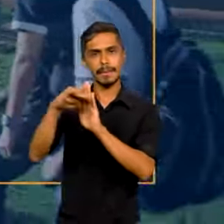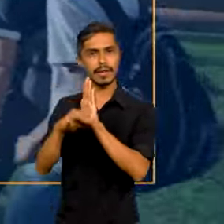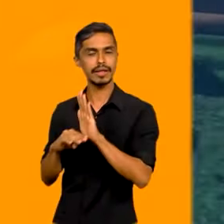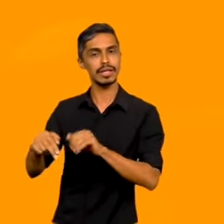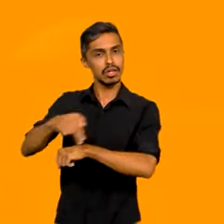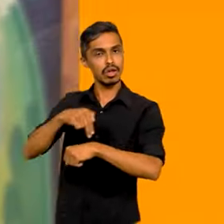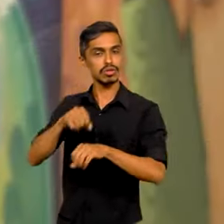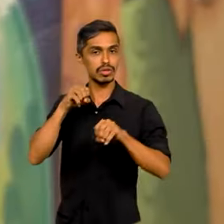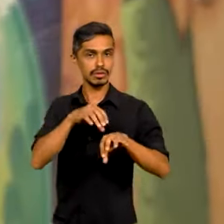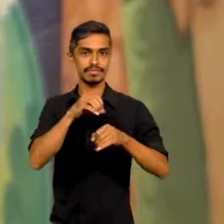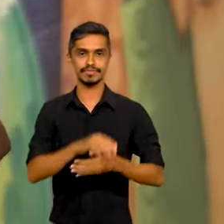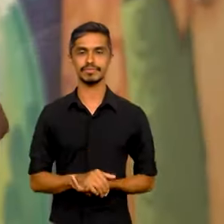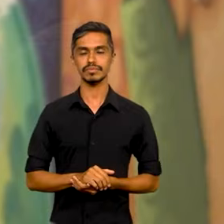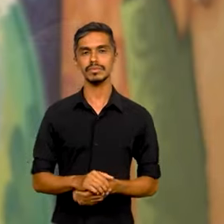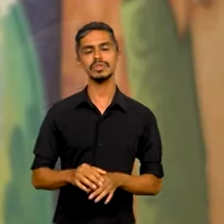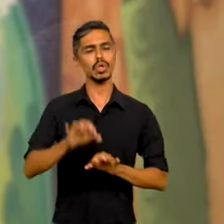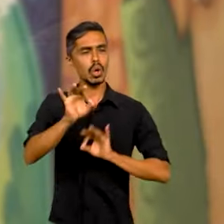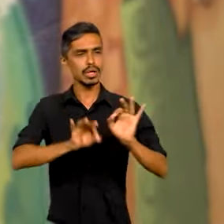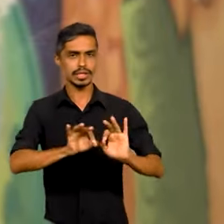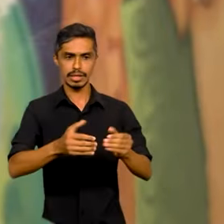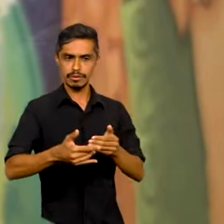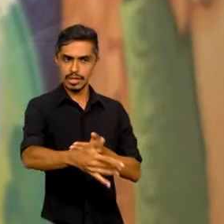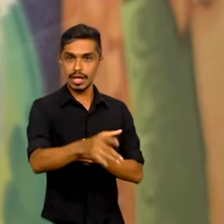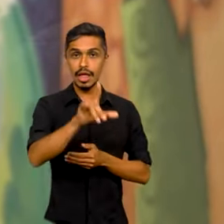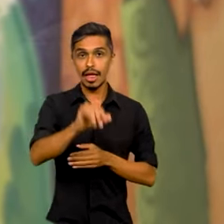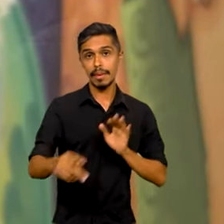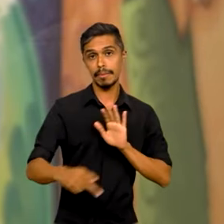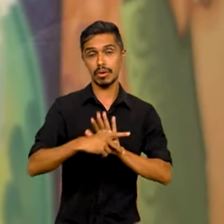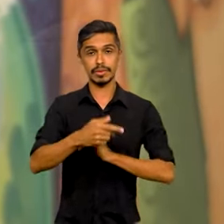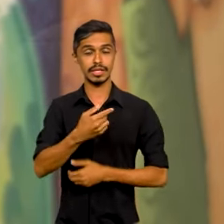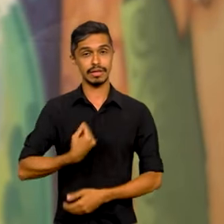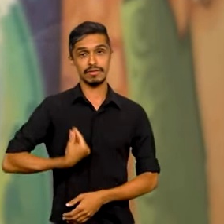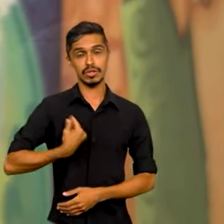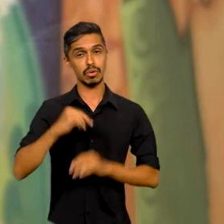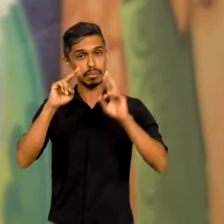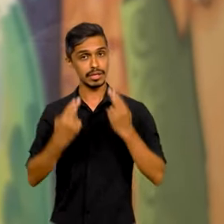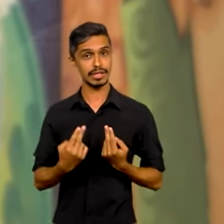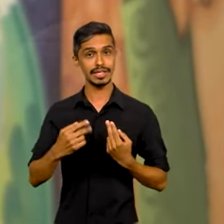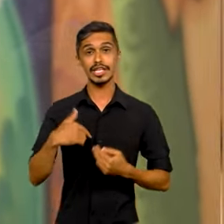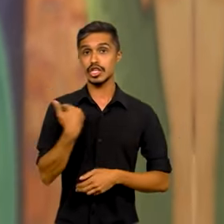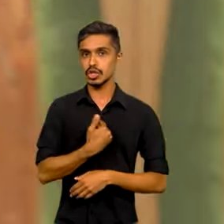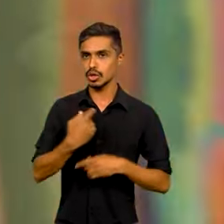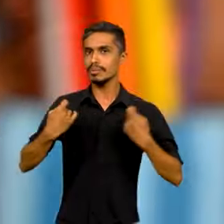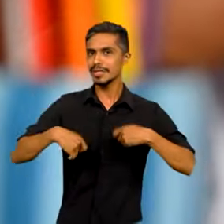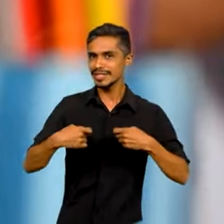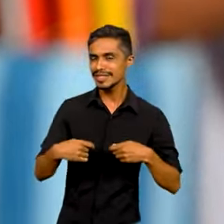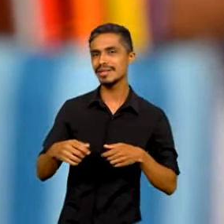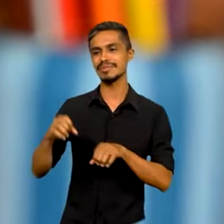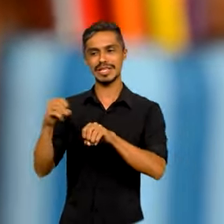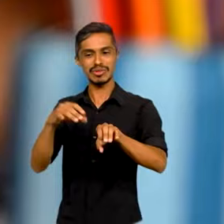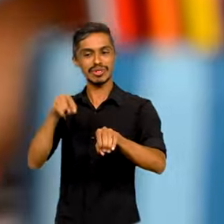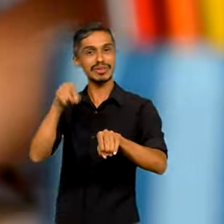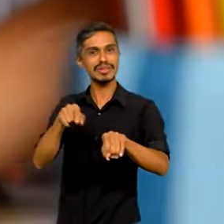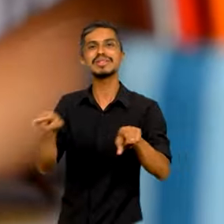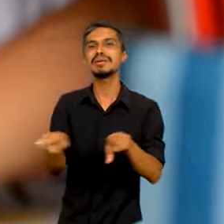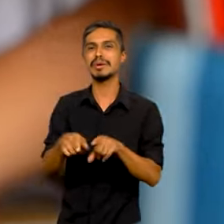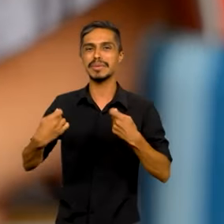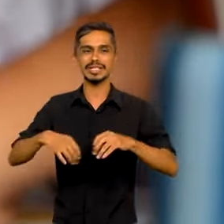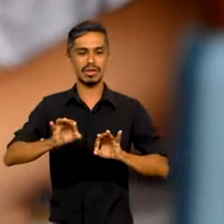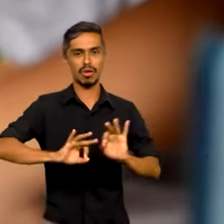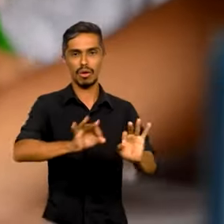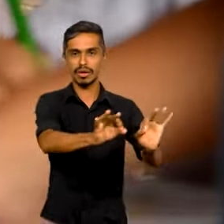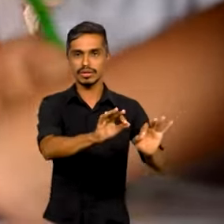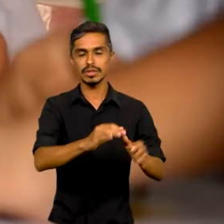de Educação. O planejamento faz parte da vida humana e na educação também nós temos que planejar. Então, o